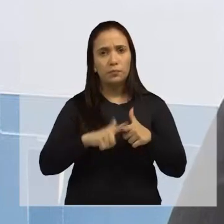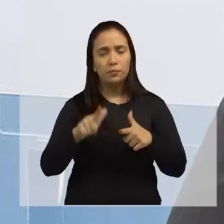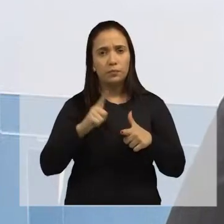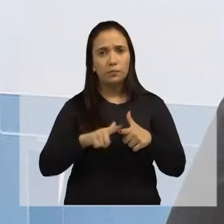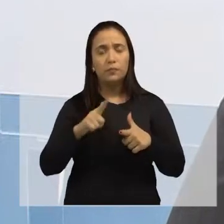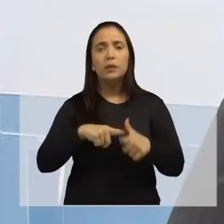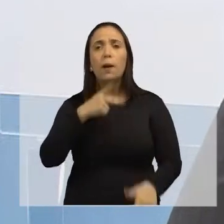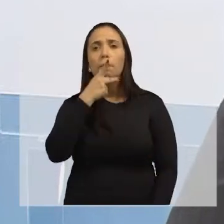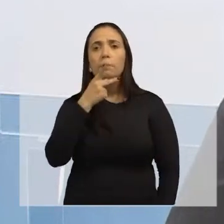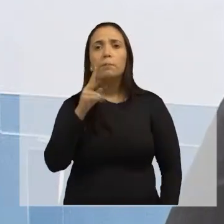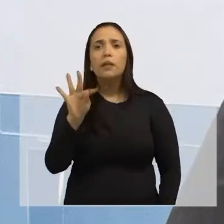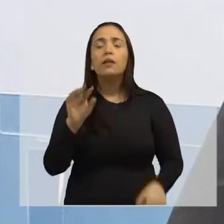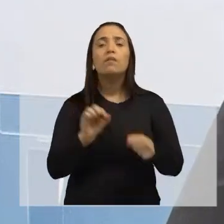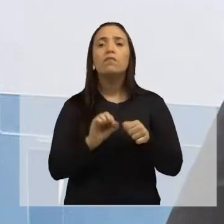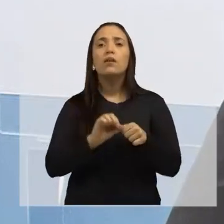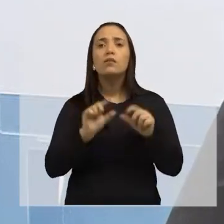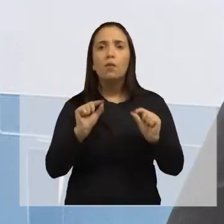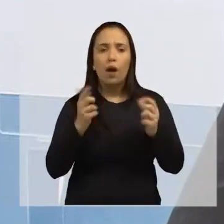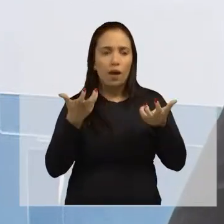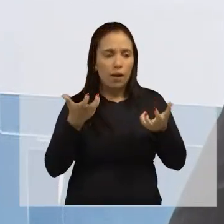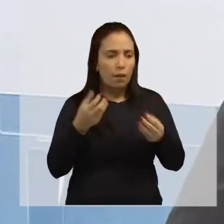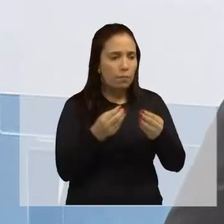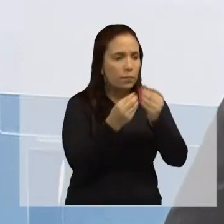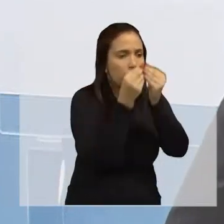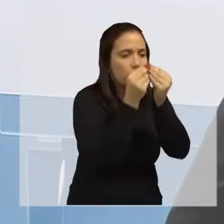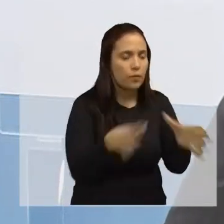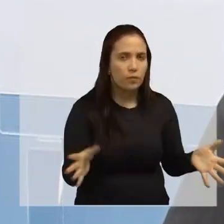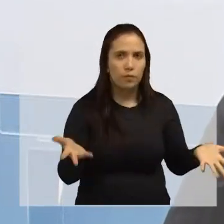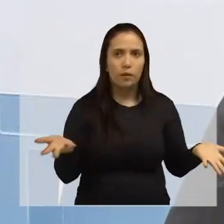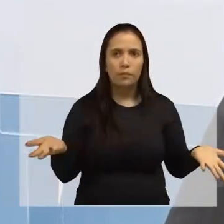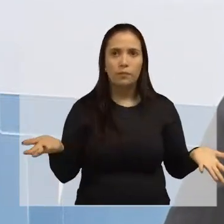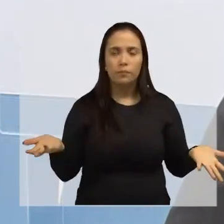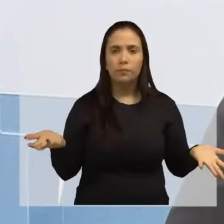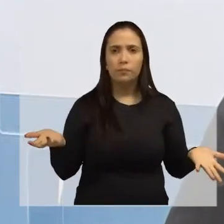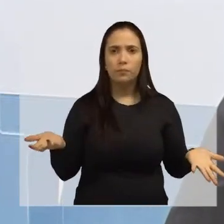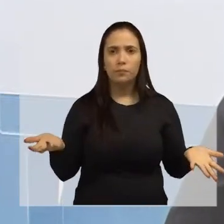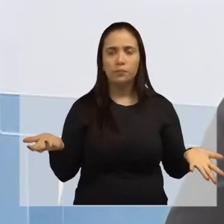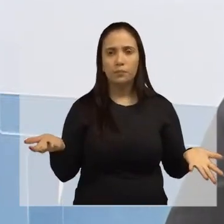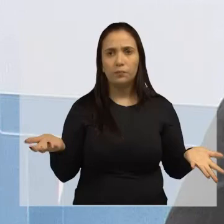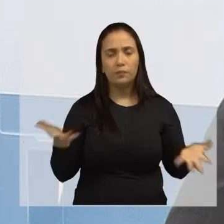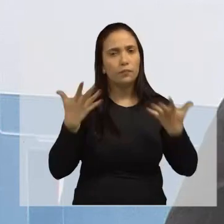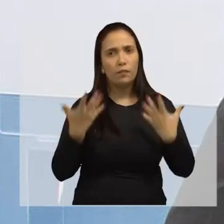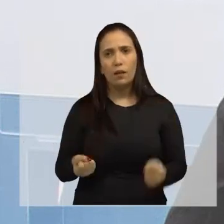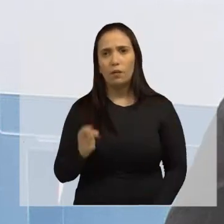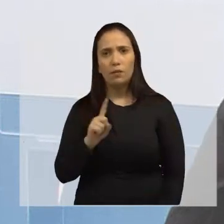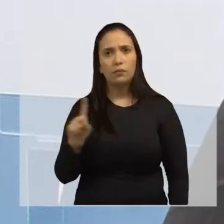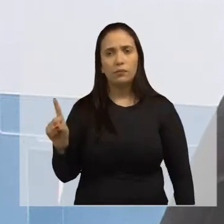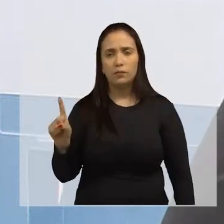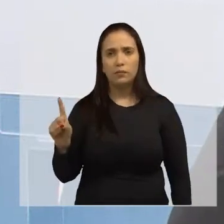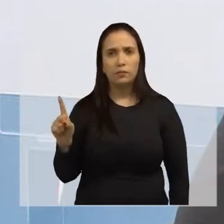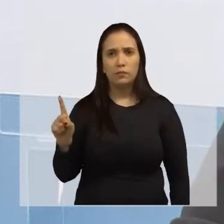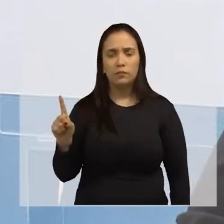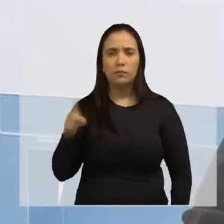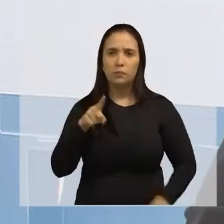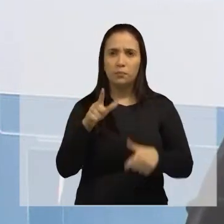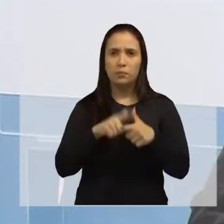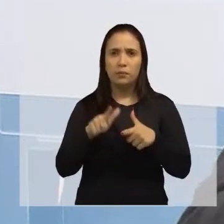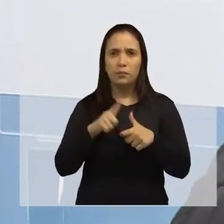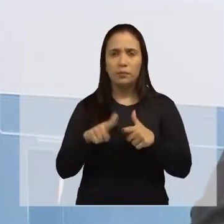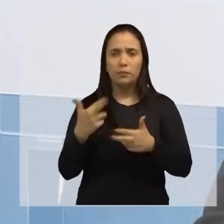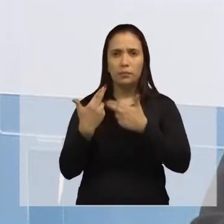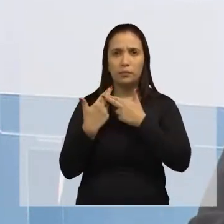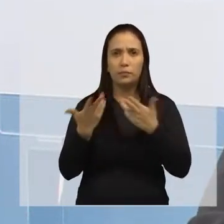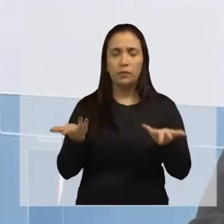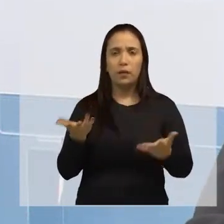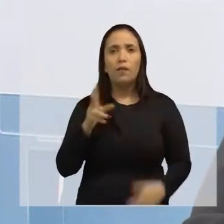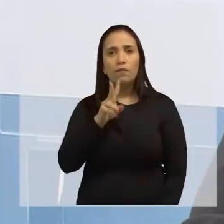PT qual é? É terminar de destruir uma candidatura dessa? É inaceitável esse grau de irresponsabilidade. A gente vai